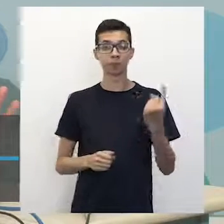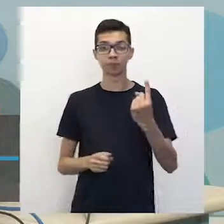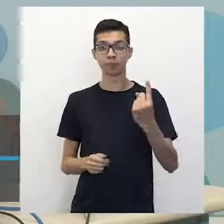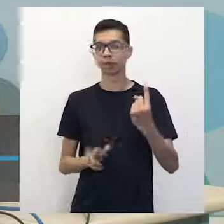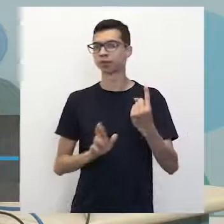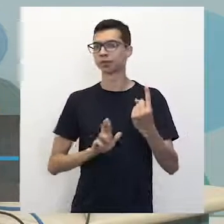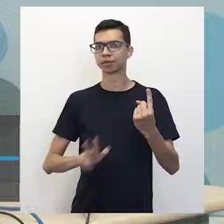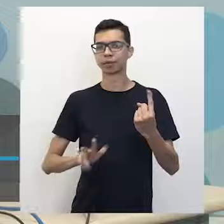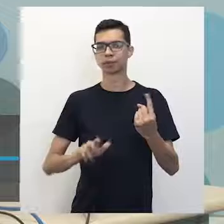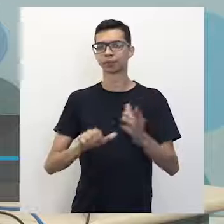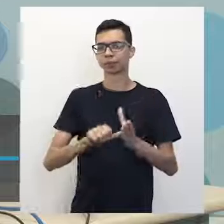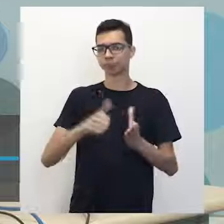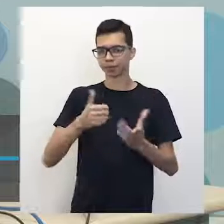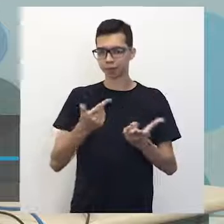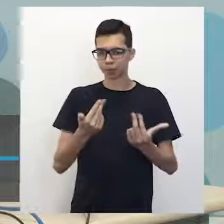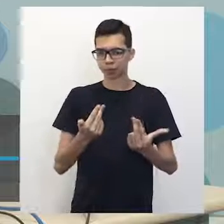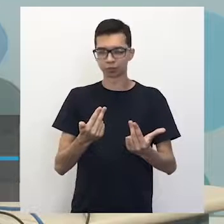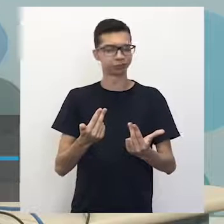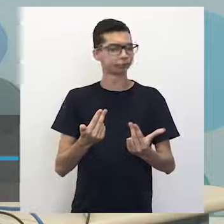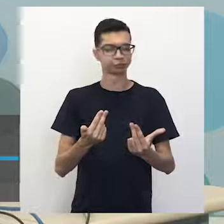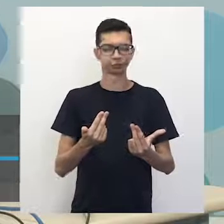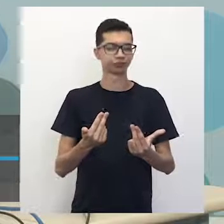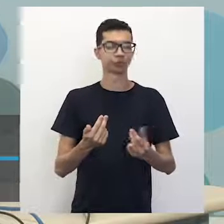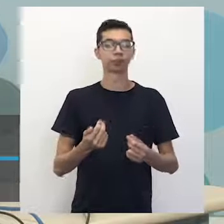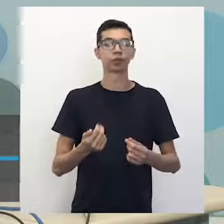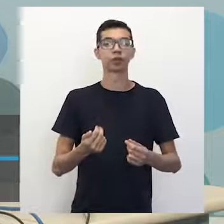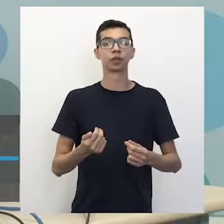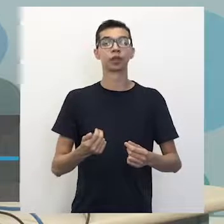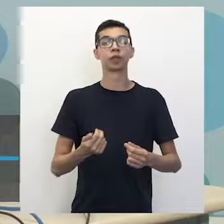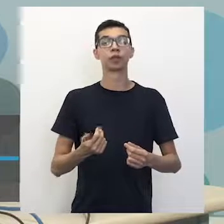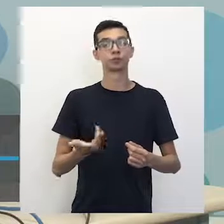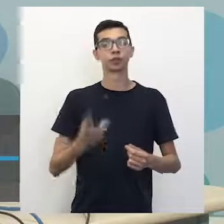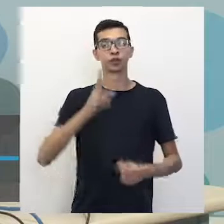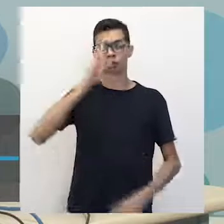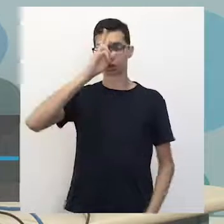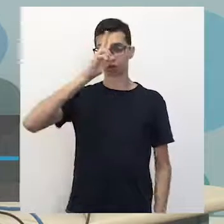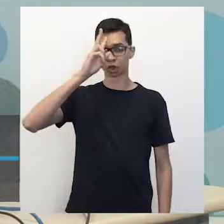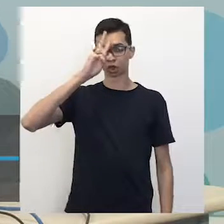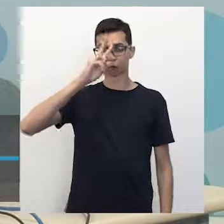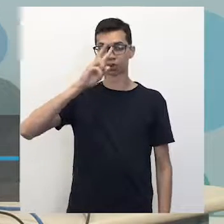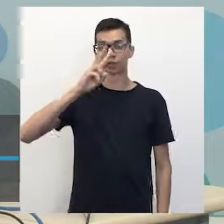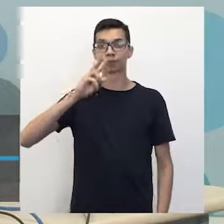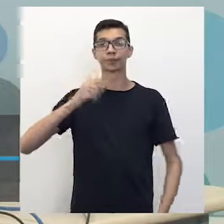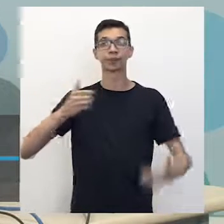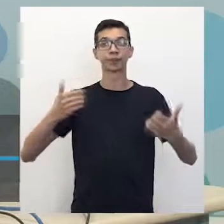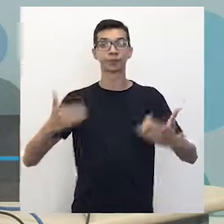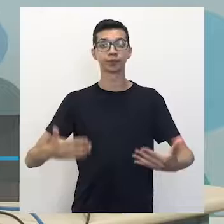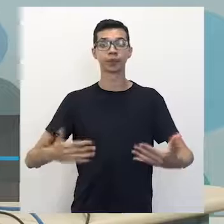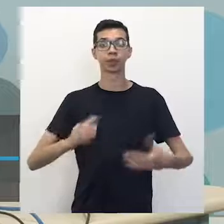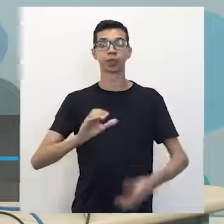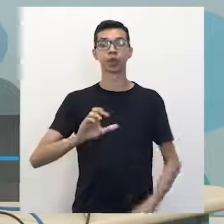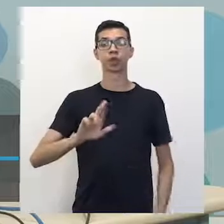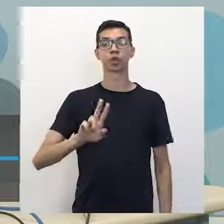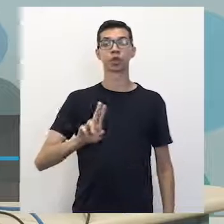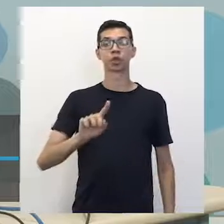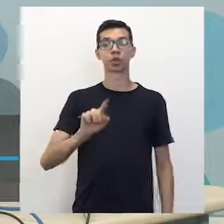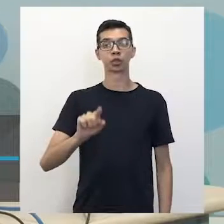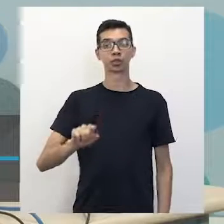motivos, tá? Então, a gente tem uma leitura histórica que, no geral, as cruzadas foram um projeto